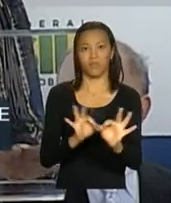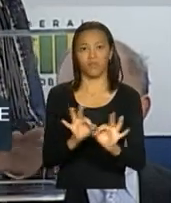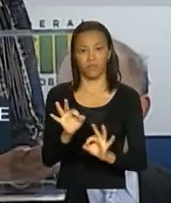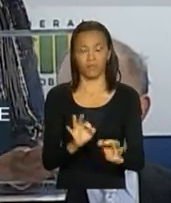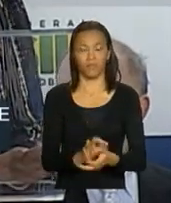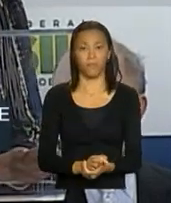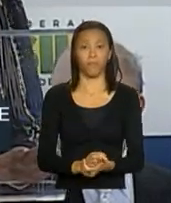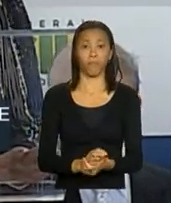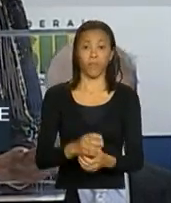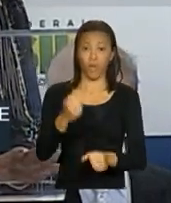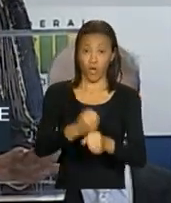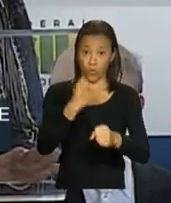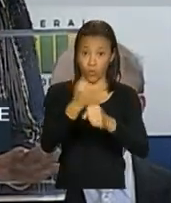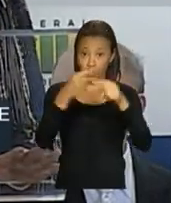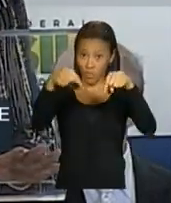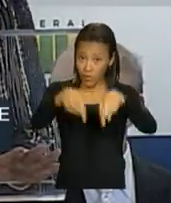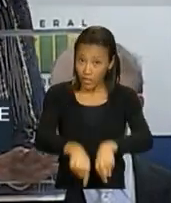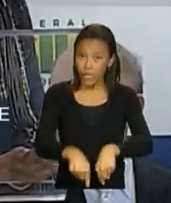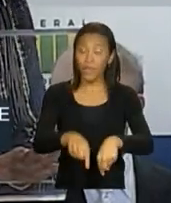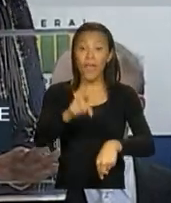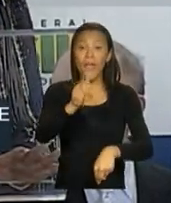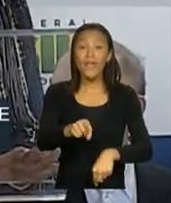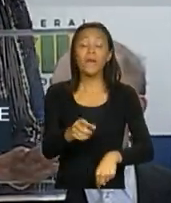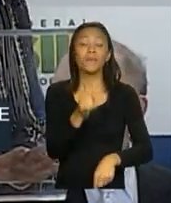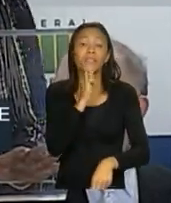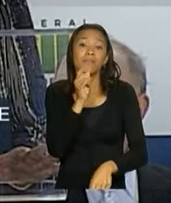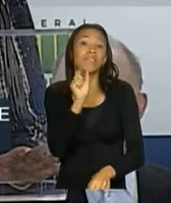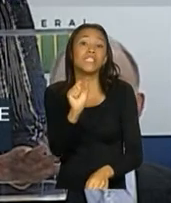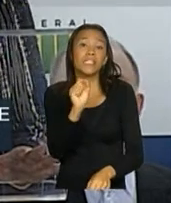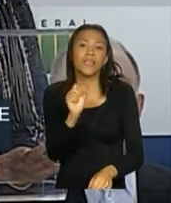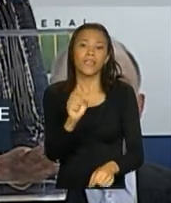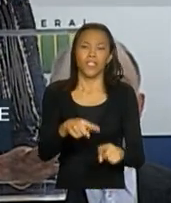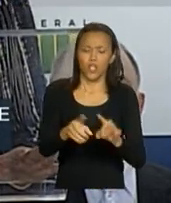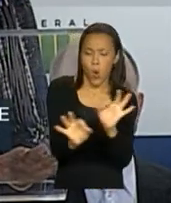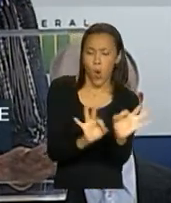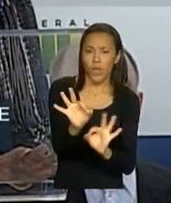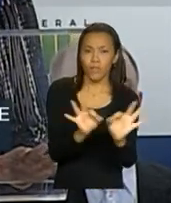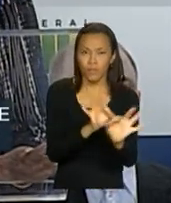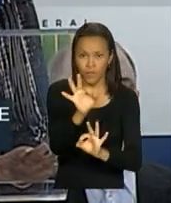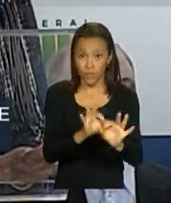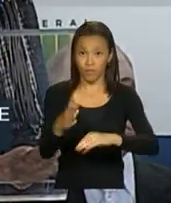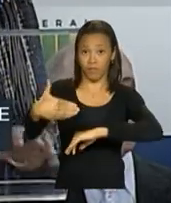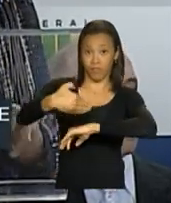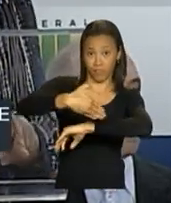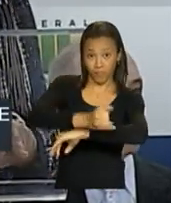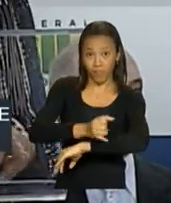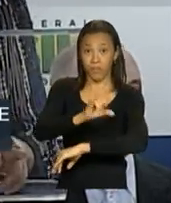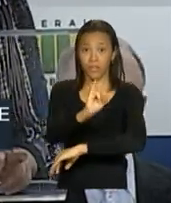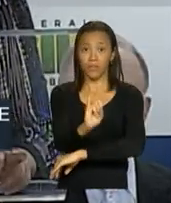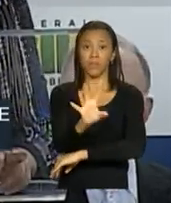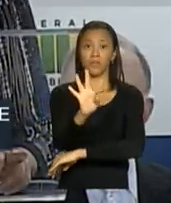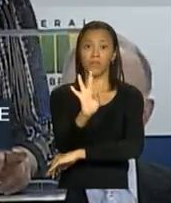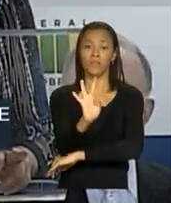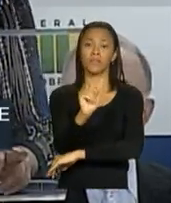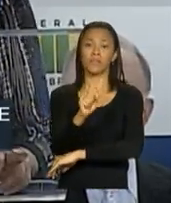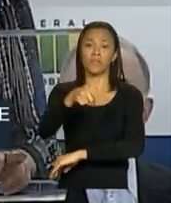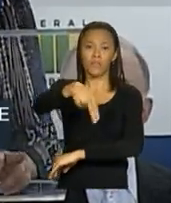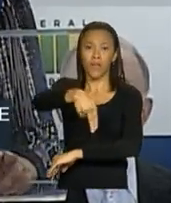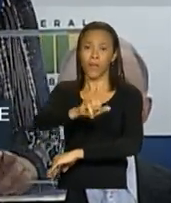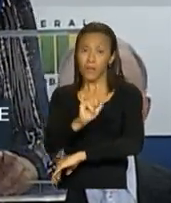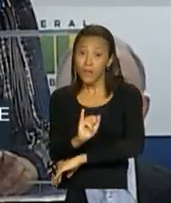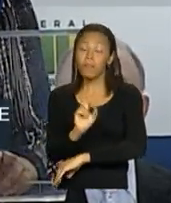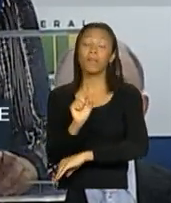e as obras aqui elas são um exemplo de preparação do porto de Itaqui e para fazer frente